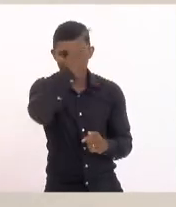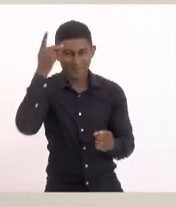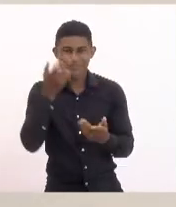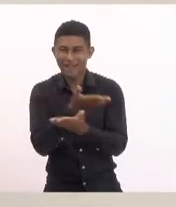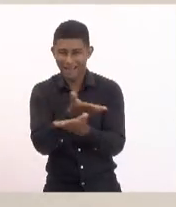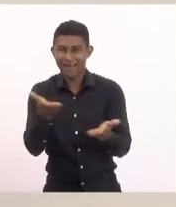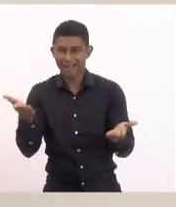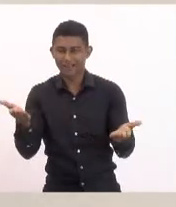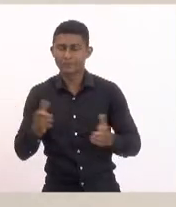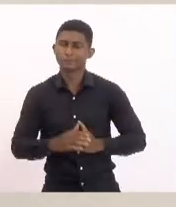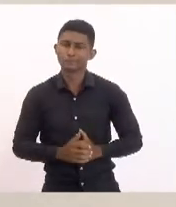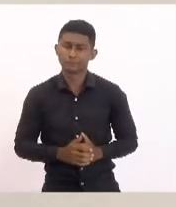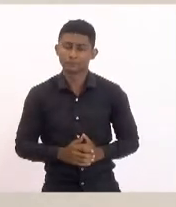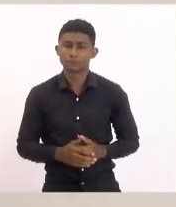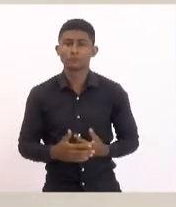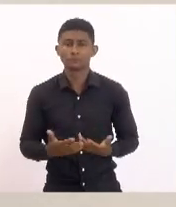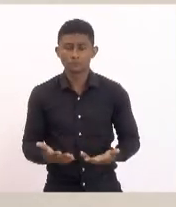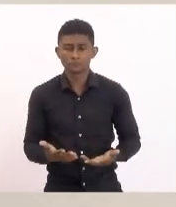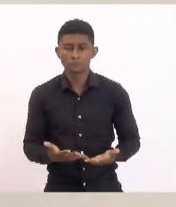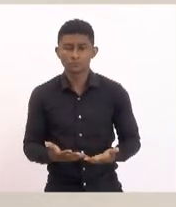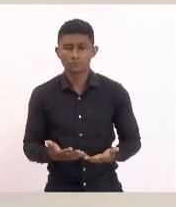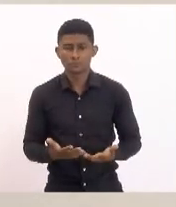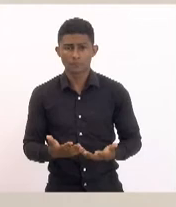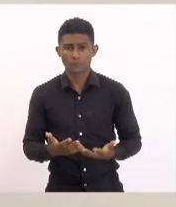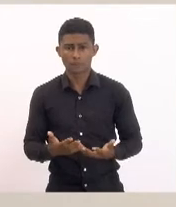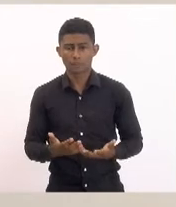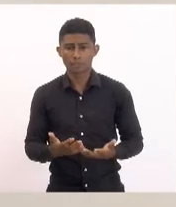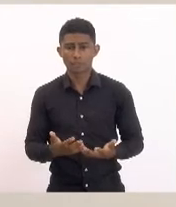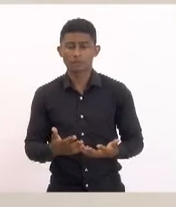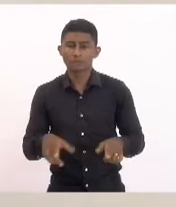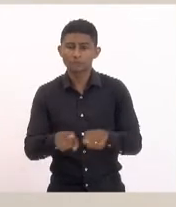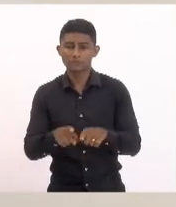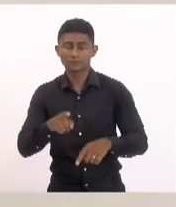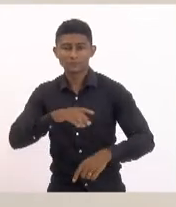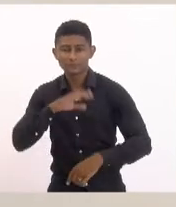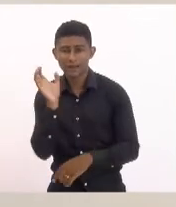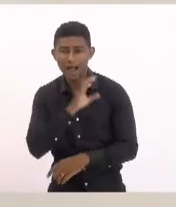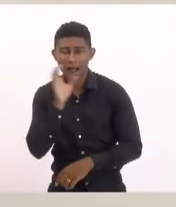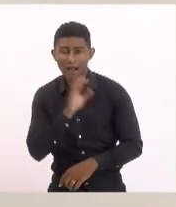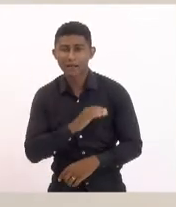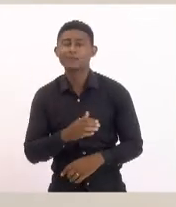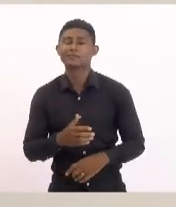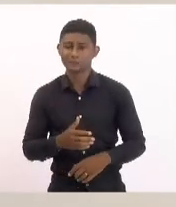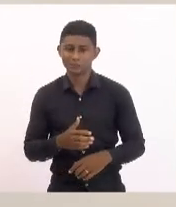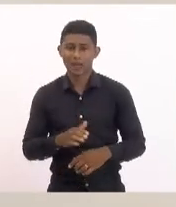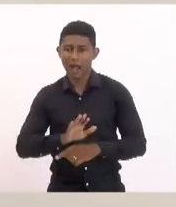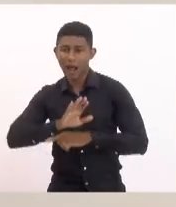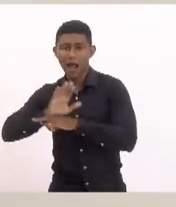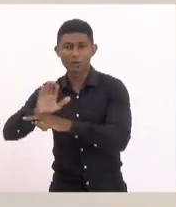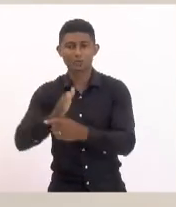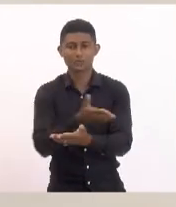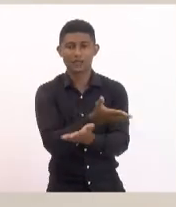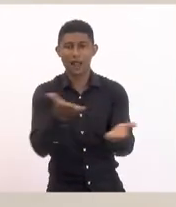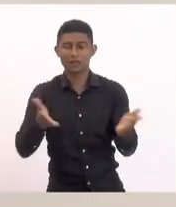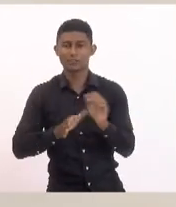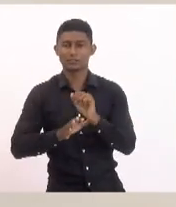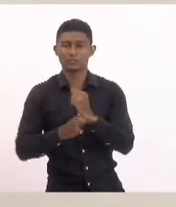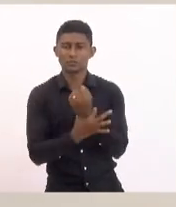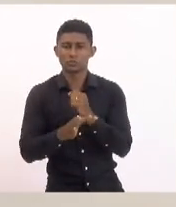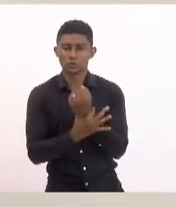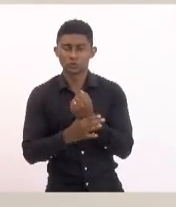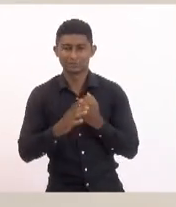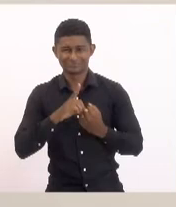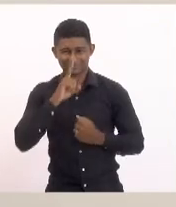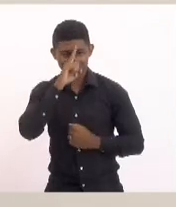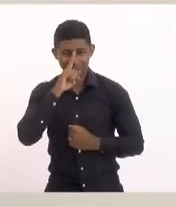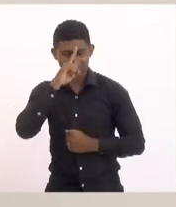pessoas e estejam o mais rápido possível seguras de qualquer risco e de qualquer